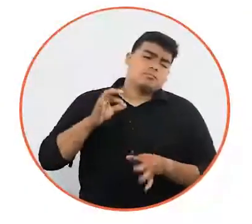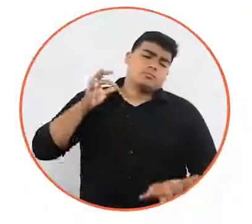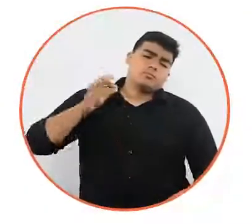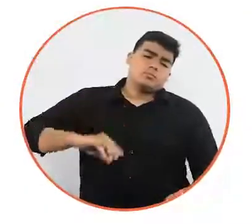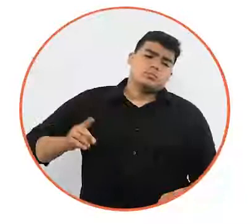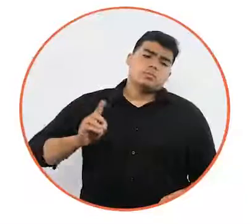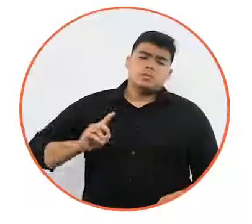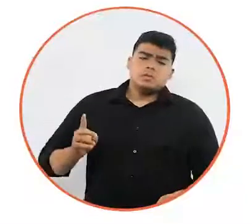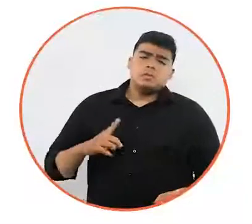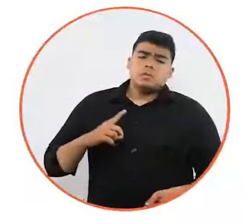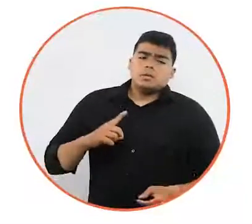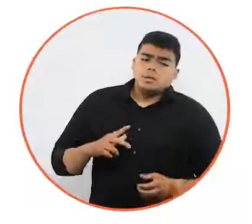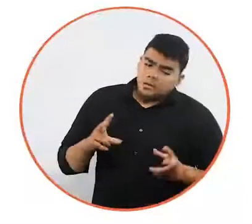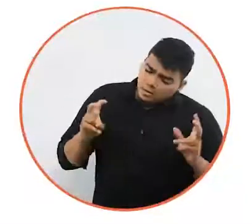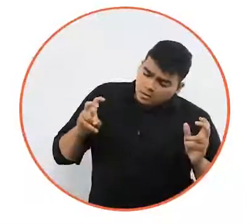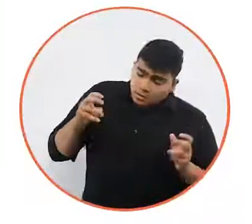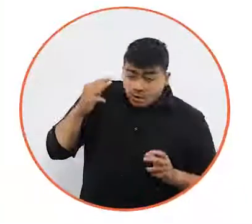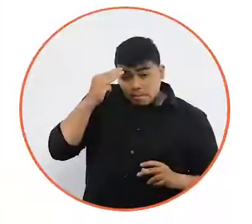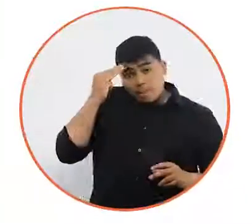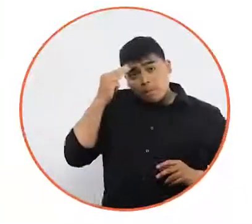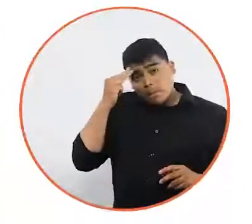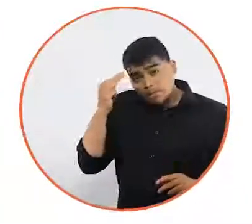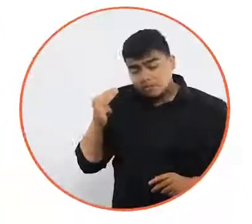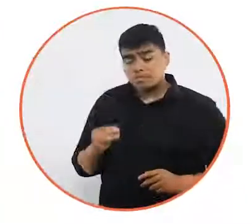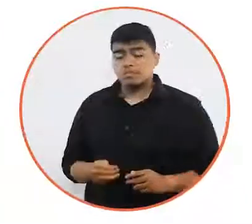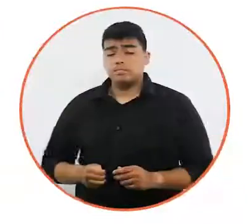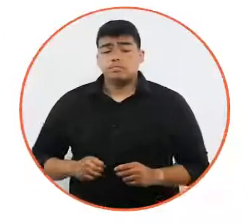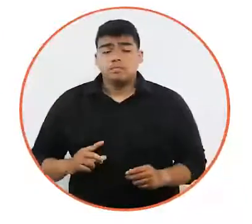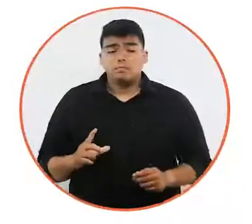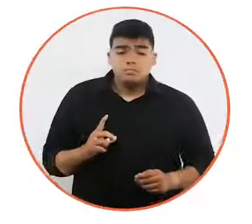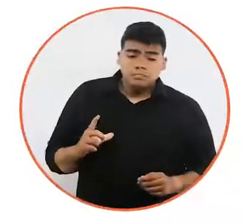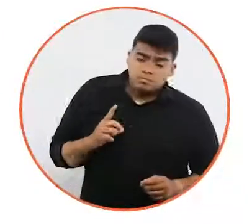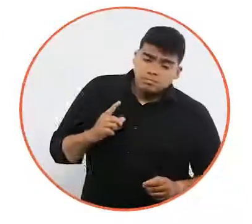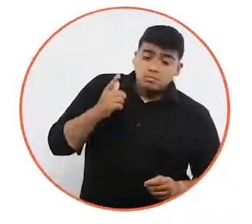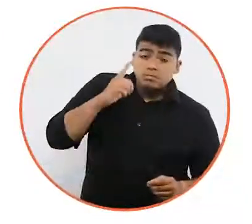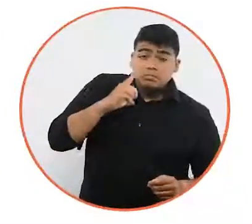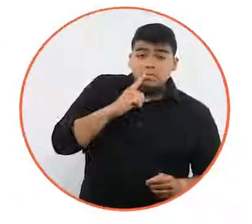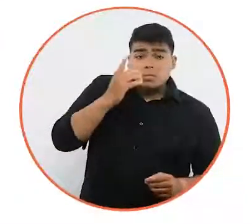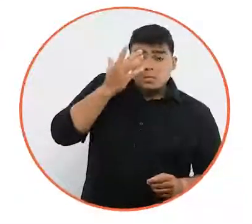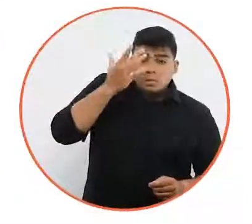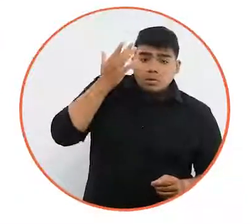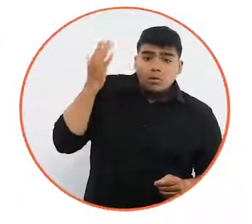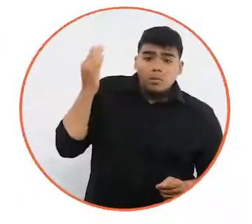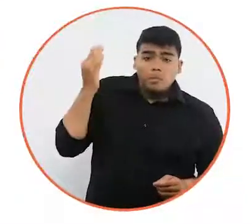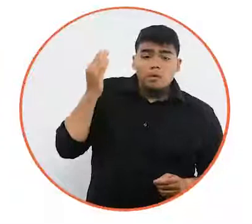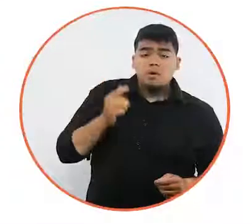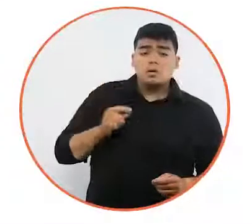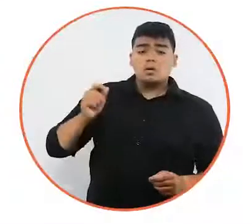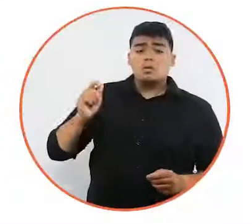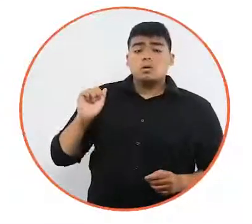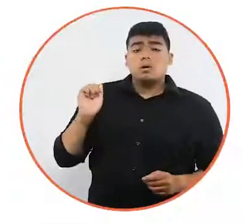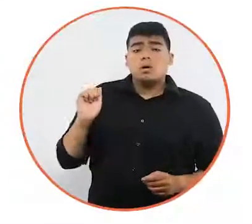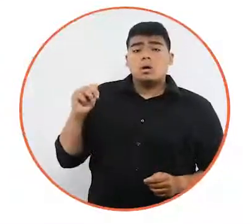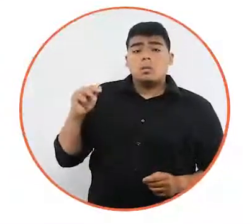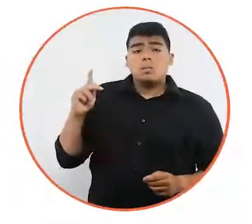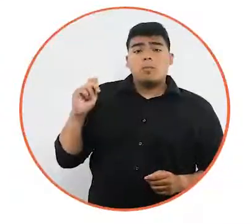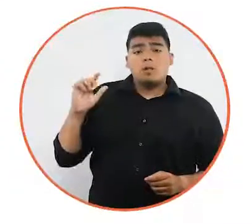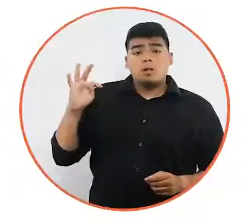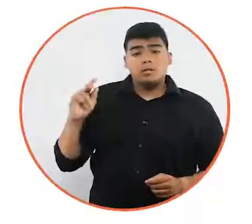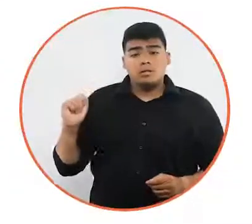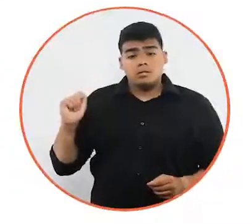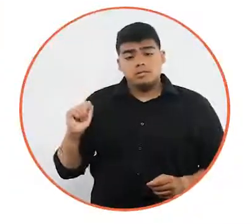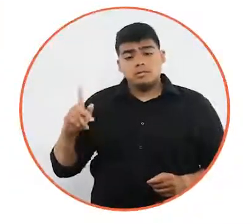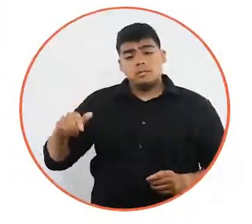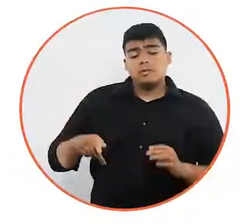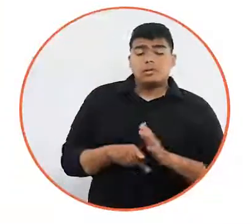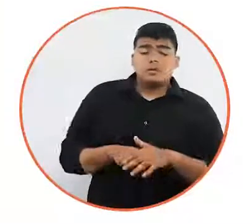poema chamado Elogio da Memória. Eu coloquei do lado, né, isso aí vocês devem lembrar, né? Isso é uma ampulheta, tá?